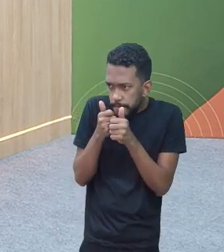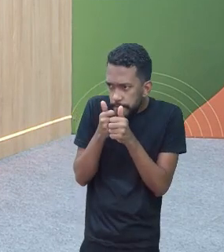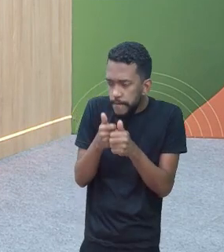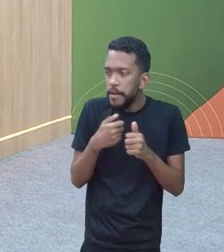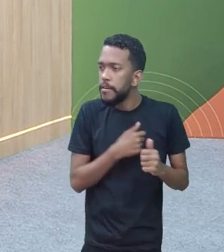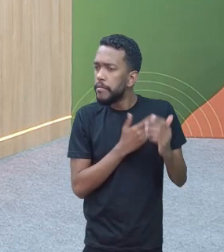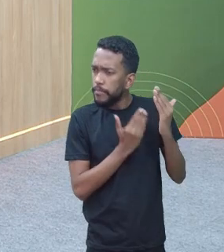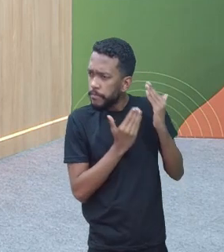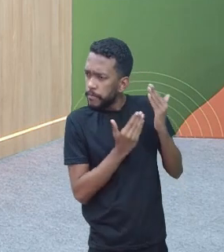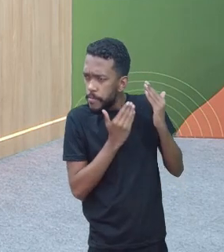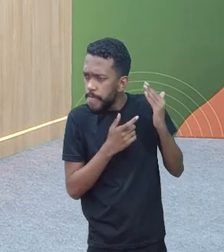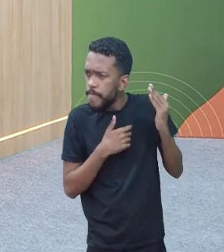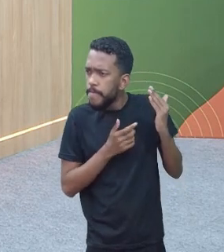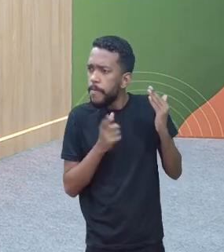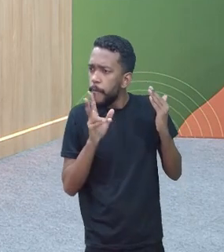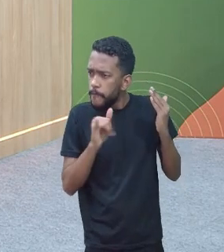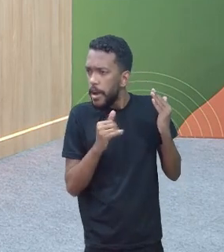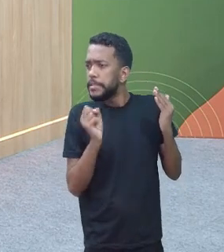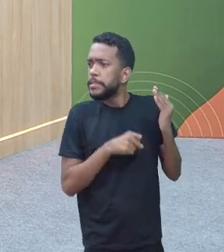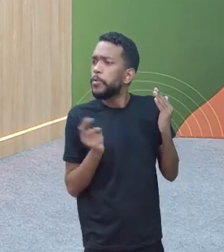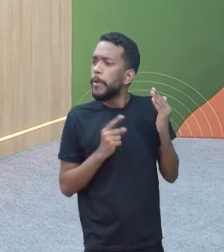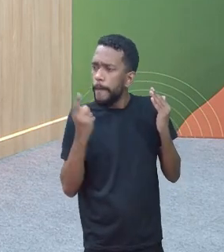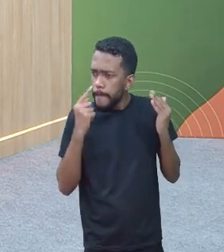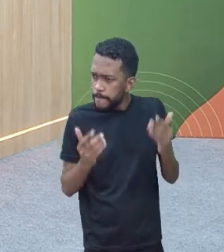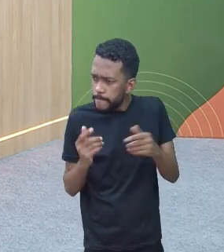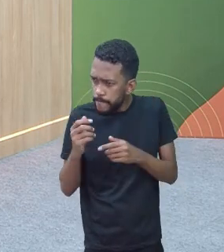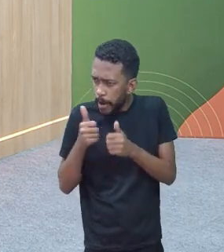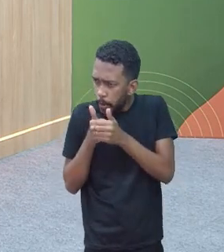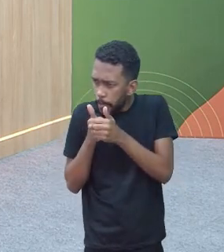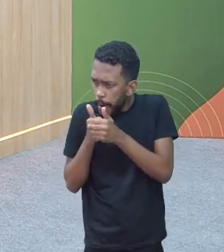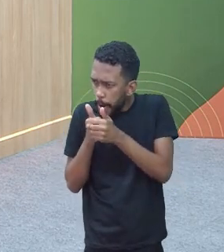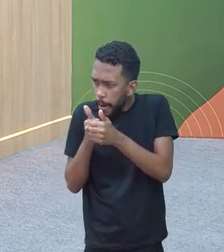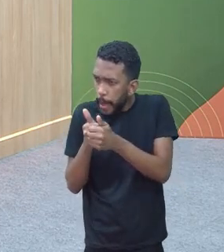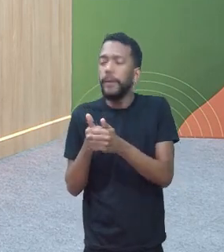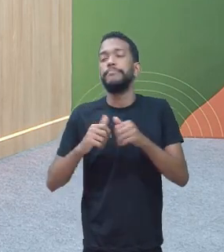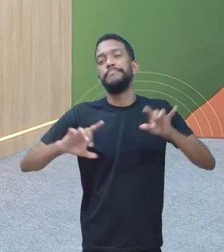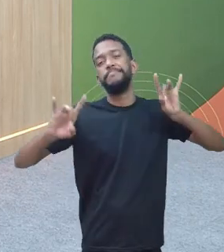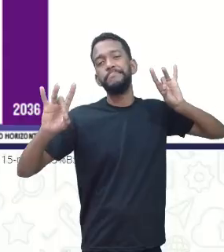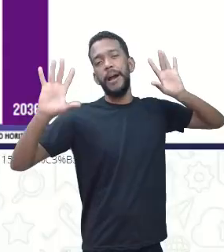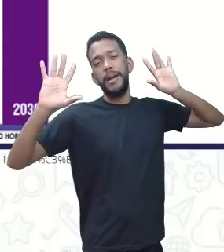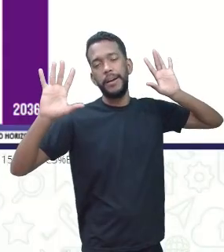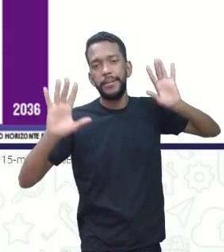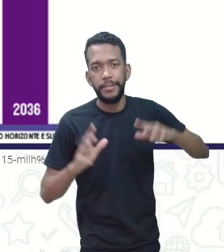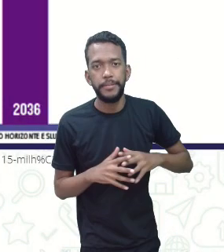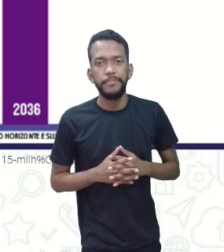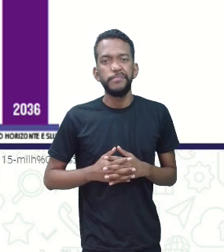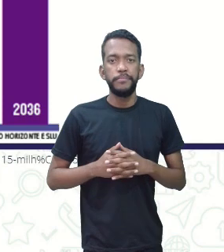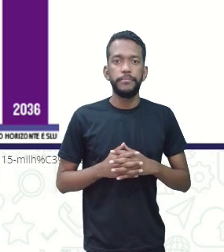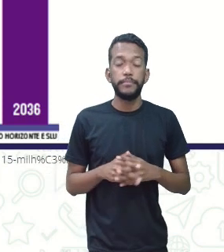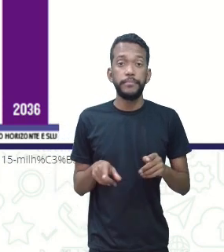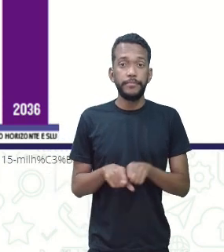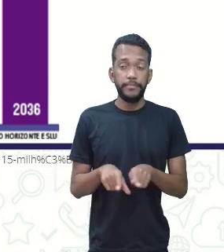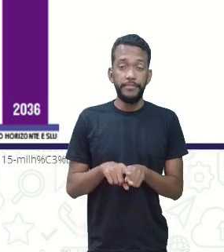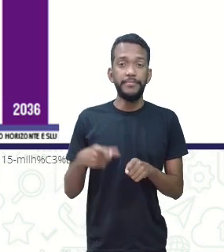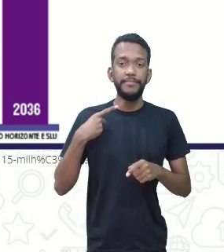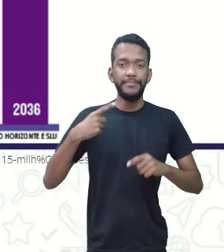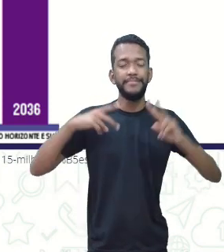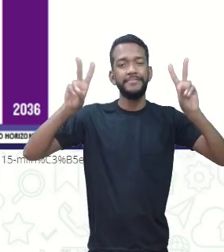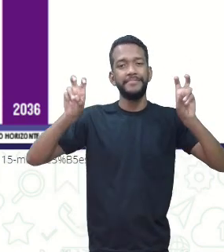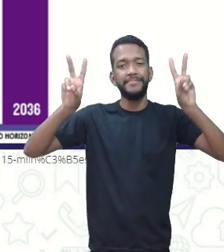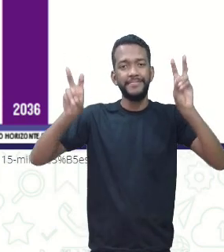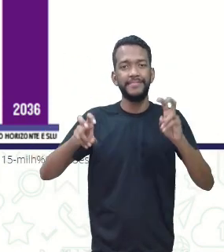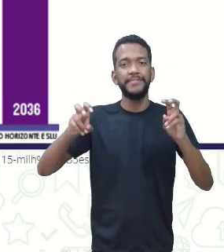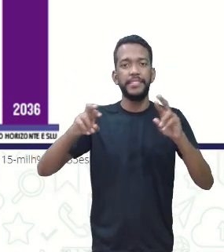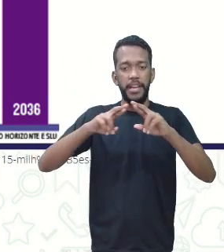eu fiz vai se realizando, tá bom? No outro gráfico, a gente tem a taxa de recuperação de recicláveis